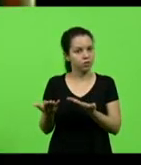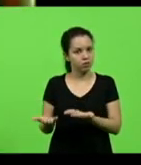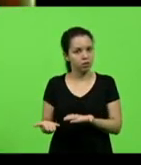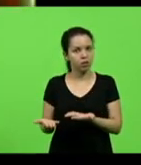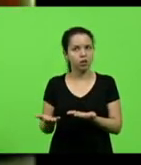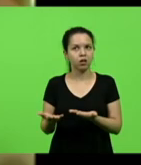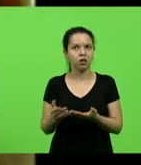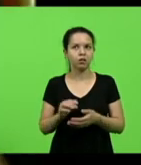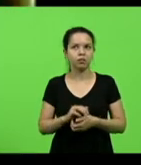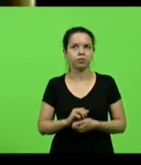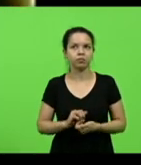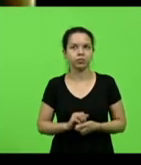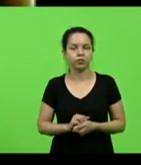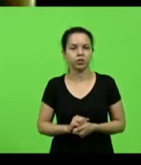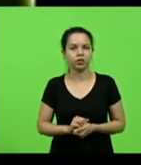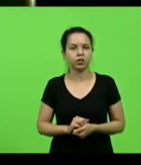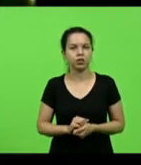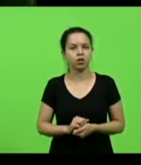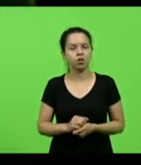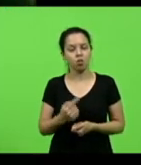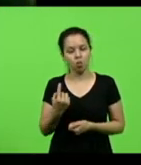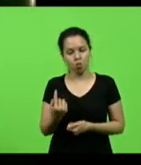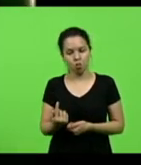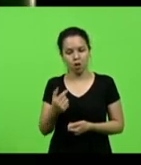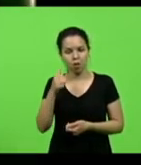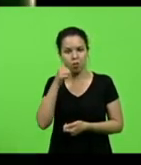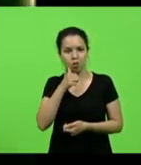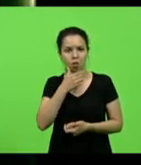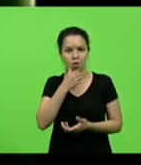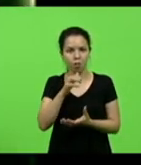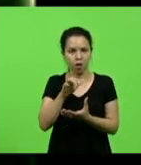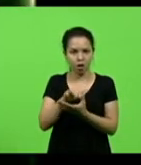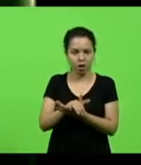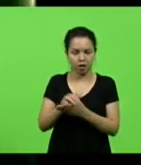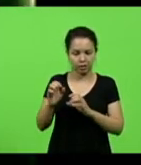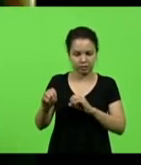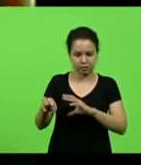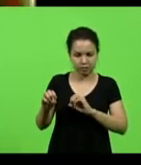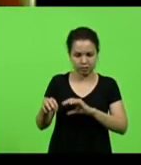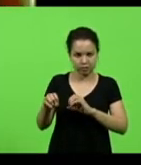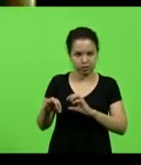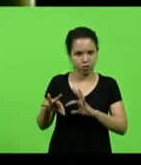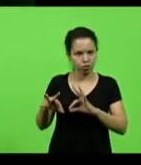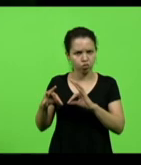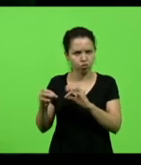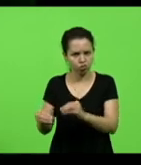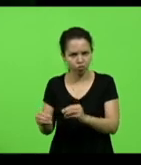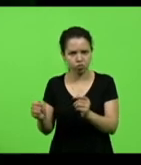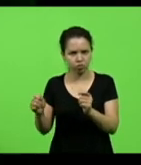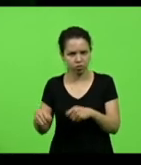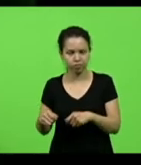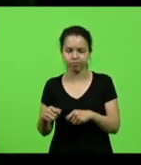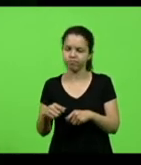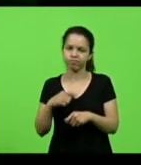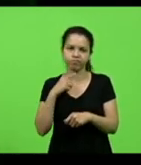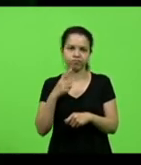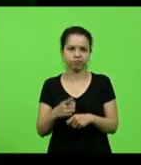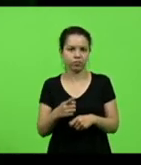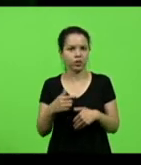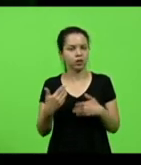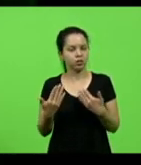tem como só um casal, só uma família dar todo esse conhecimento. Então, eu vejo que pela